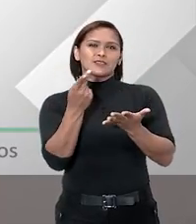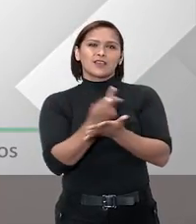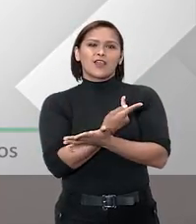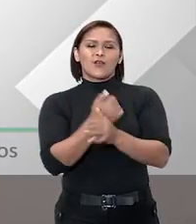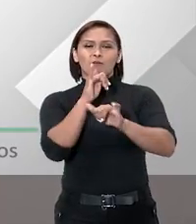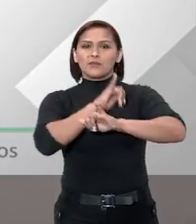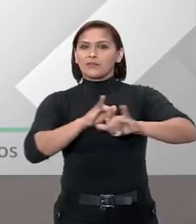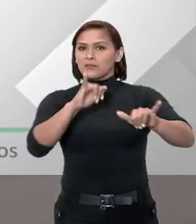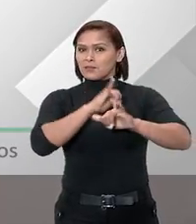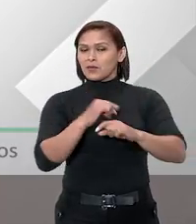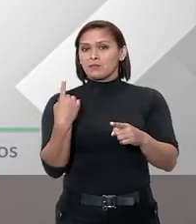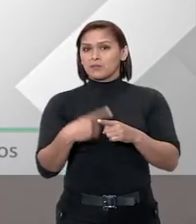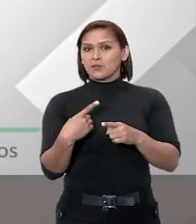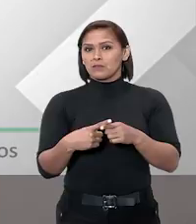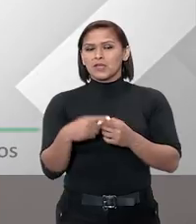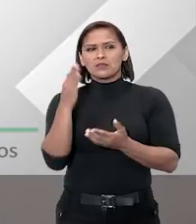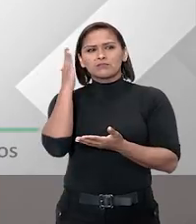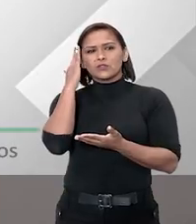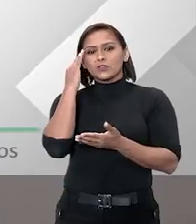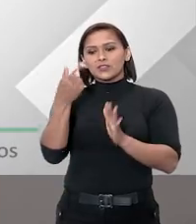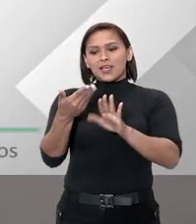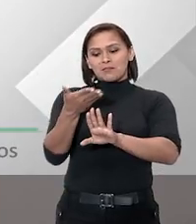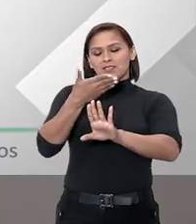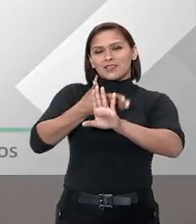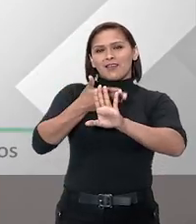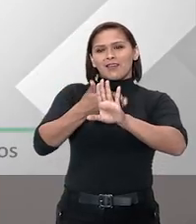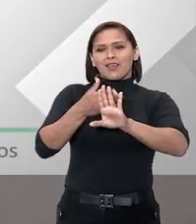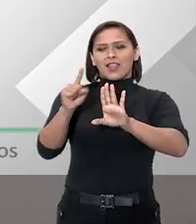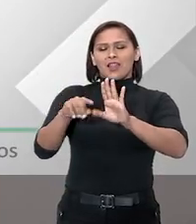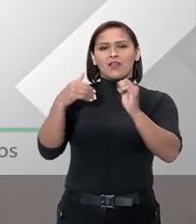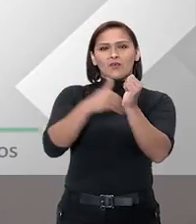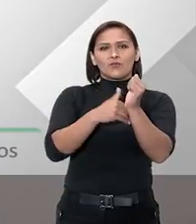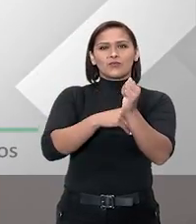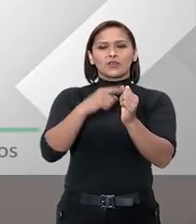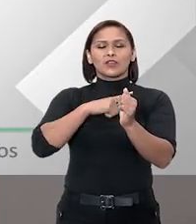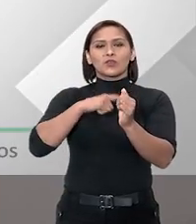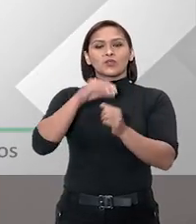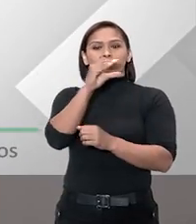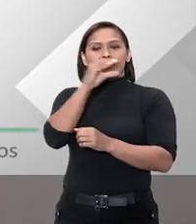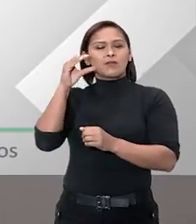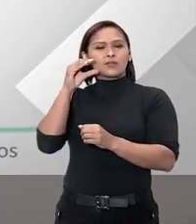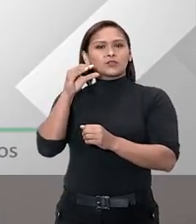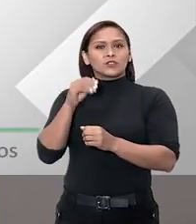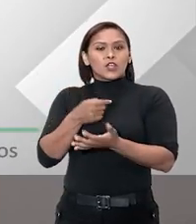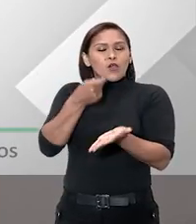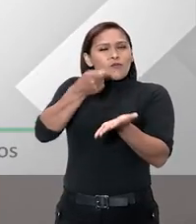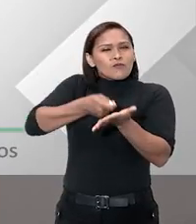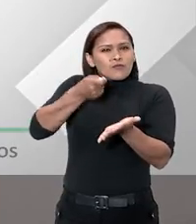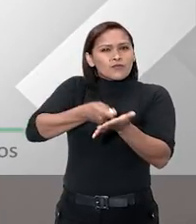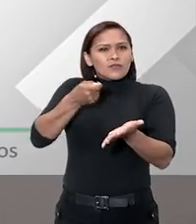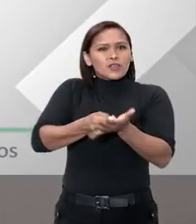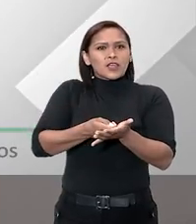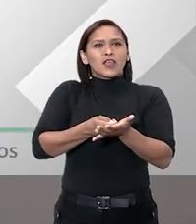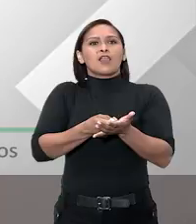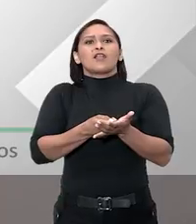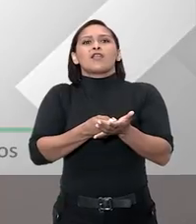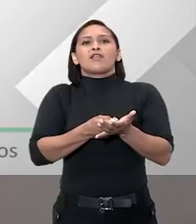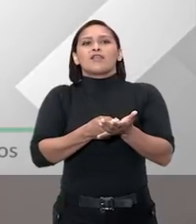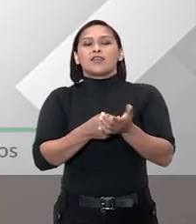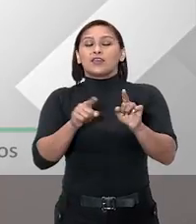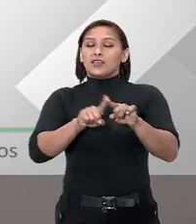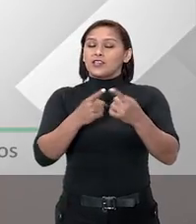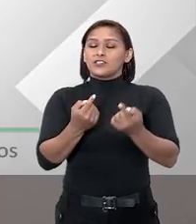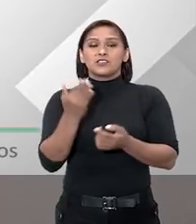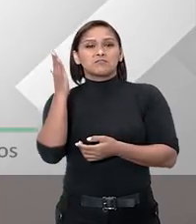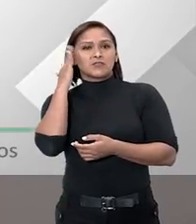as suas declarações. Porque a gente não sabe se por trás daquela câmera não existe ali uma coação velada, uma ameaça velada. E